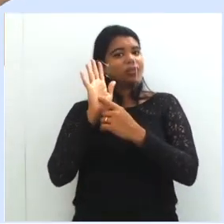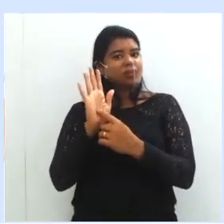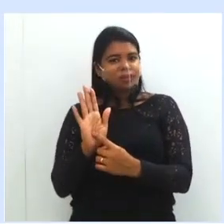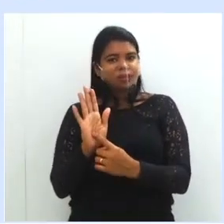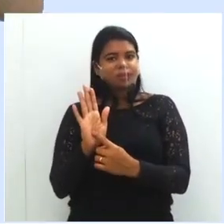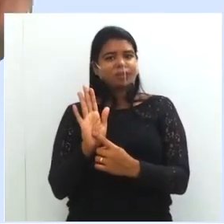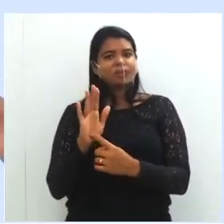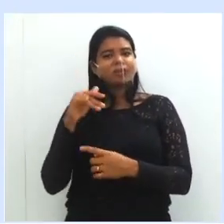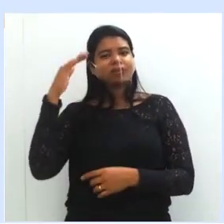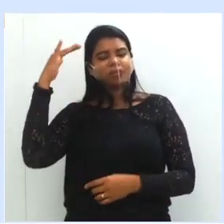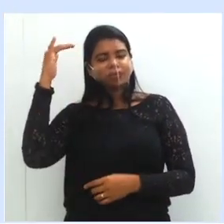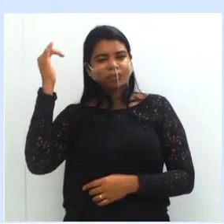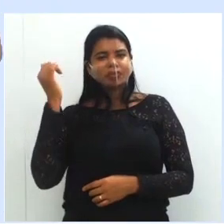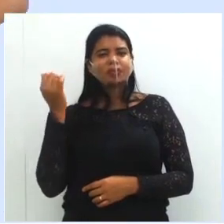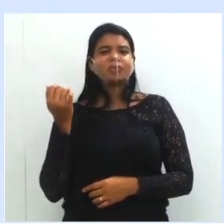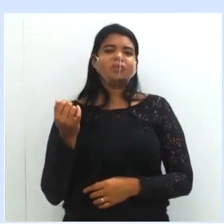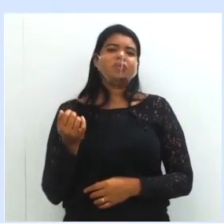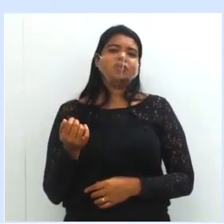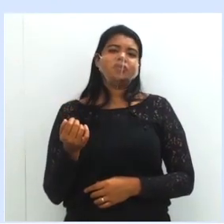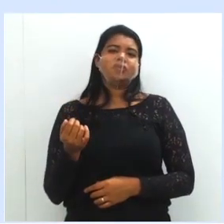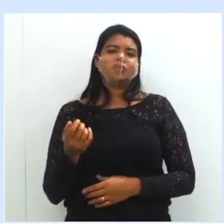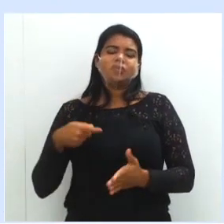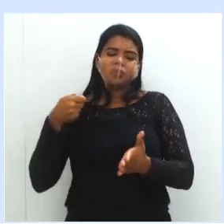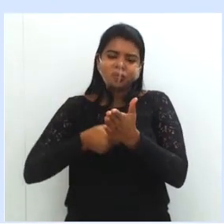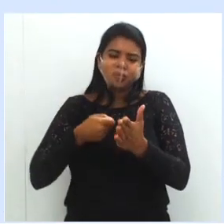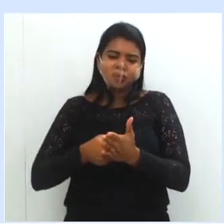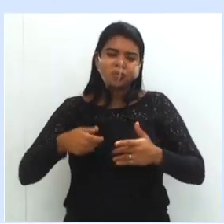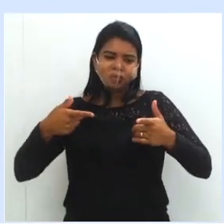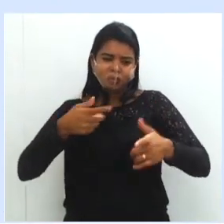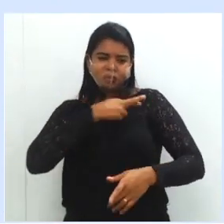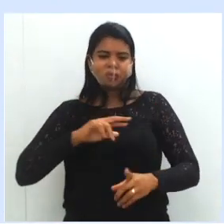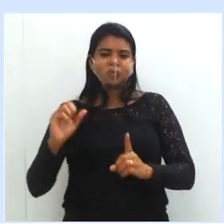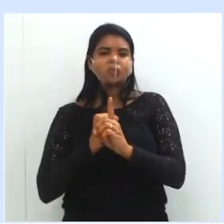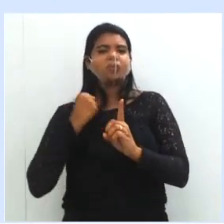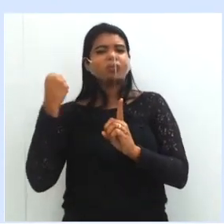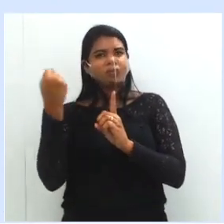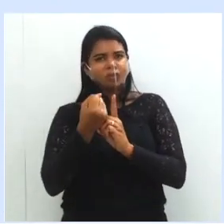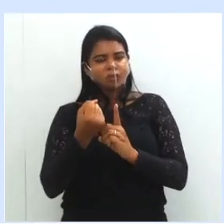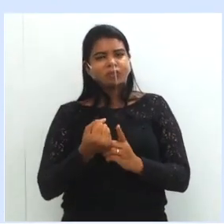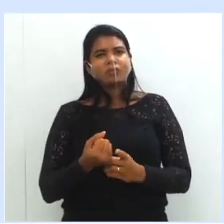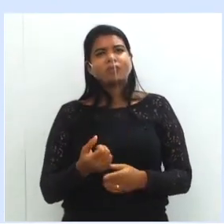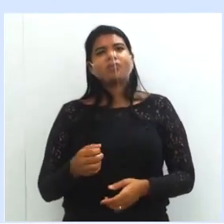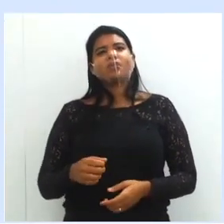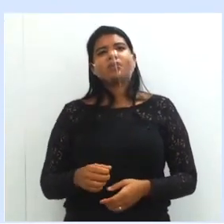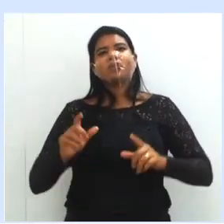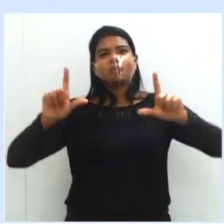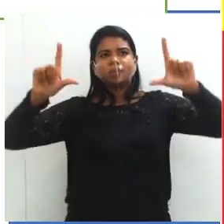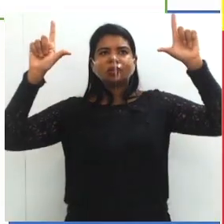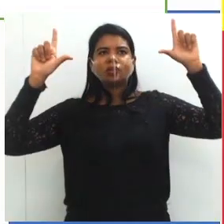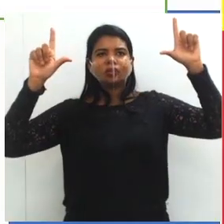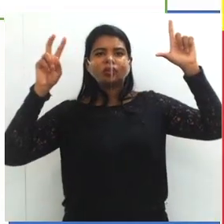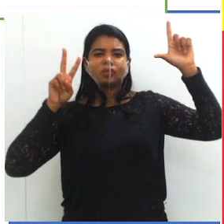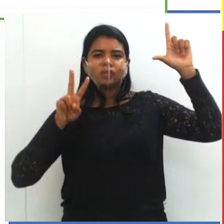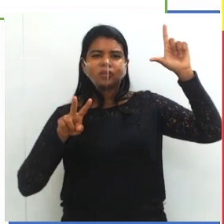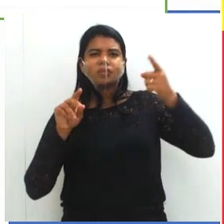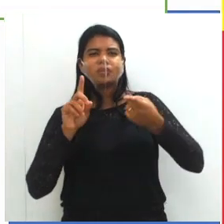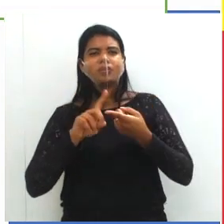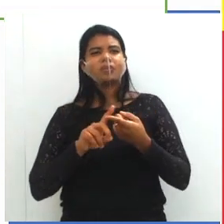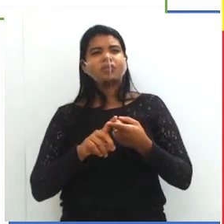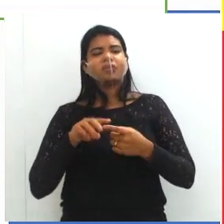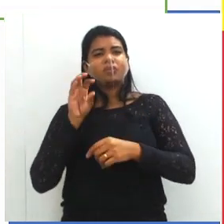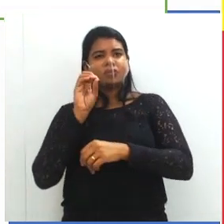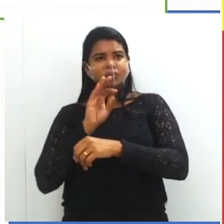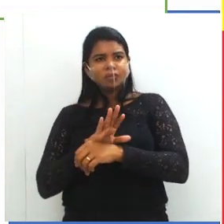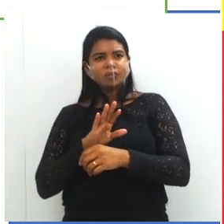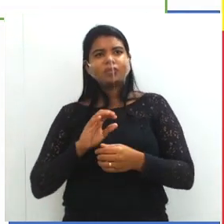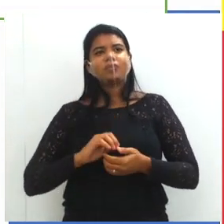que de uma grande atuação, teve uma grande atuação no âmbito social. Nós temos aqui na tela novamente, nós temos